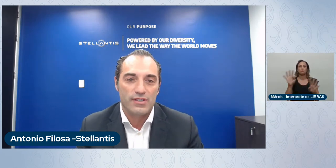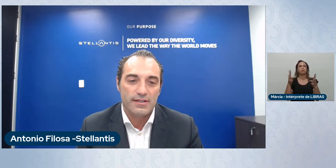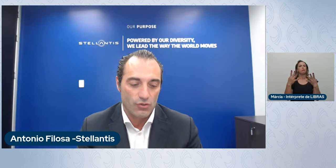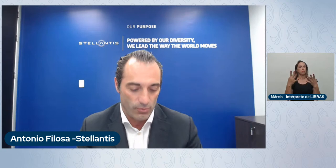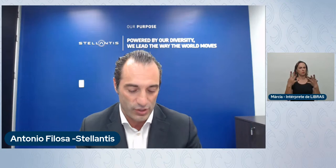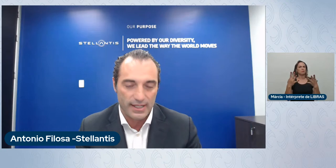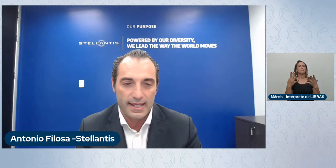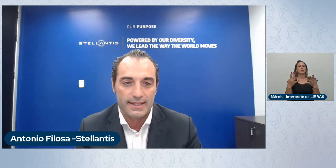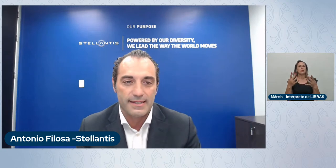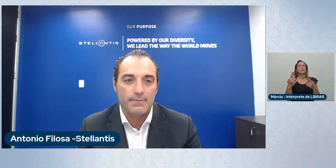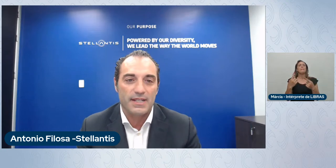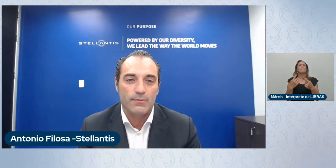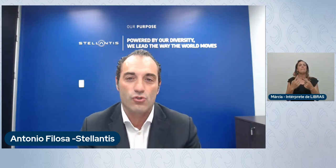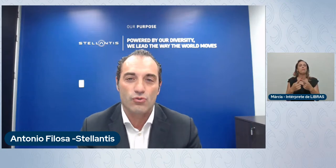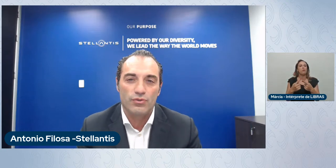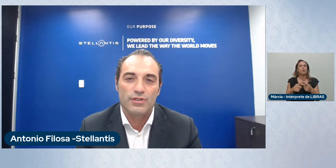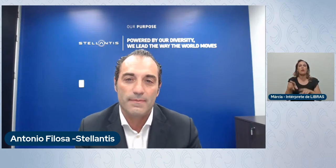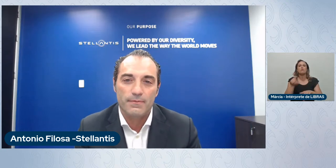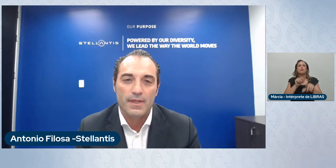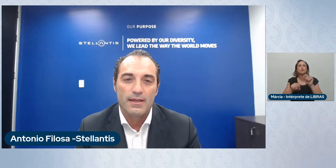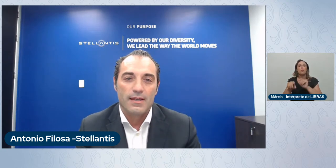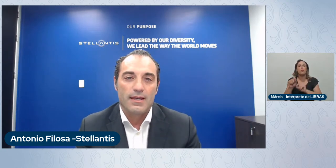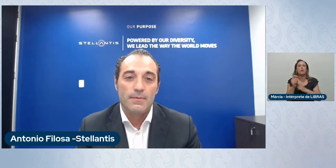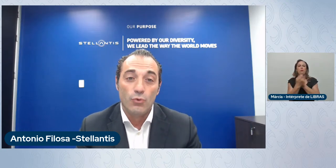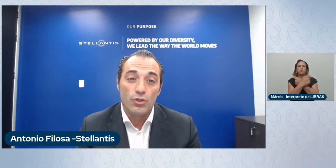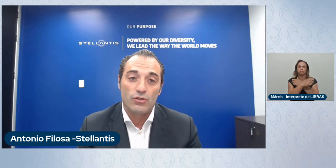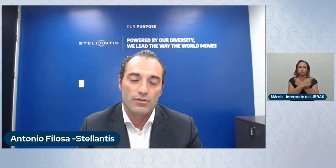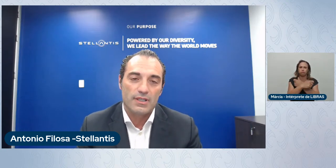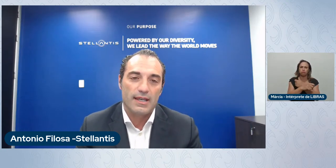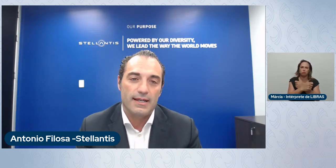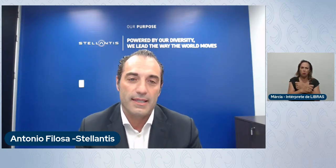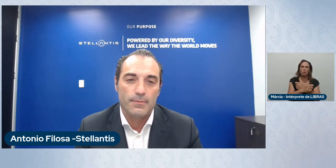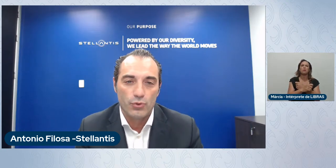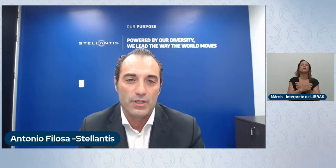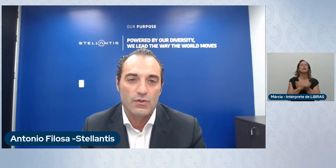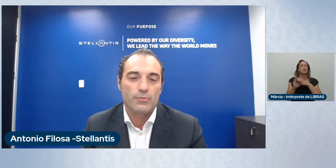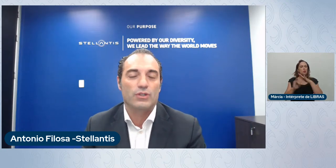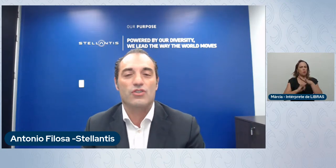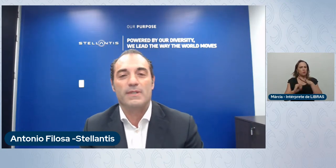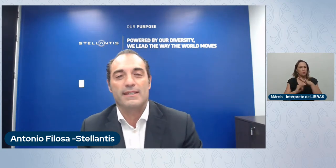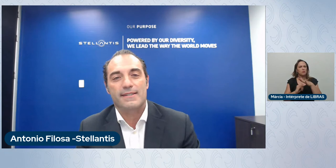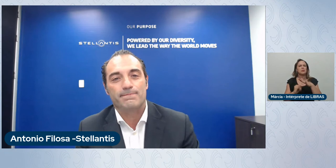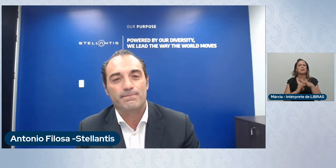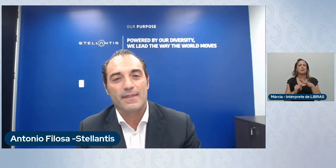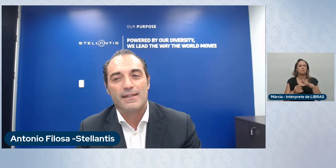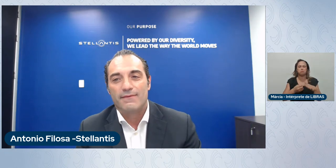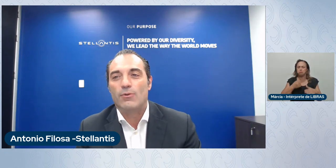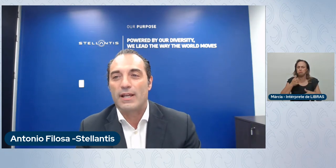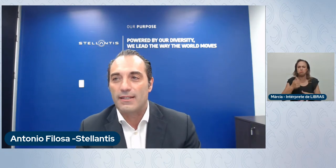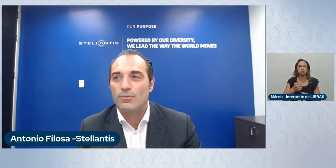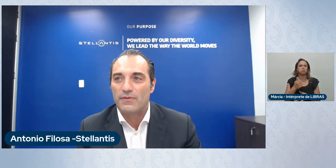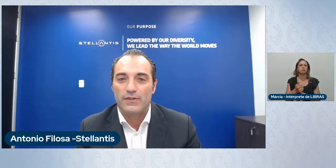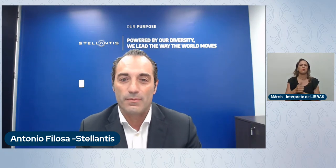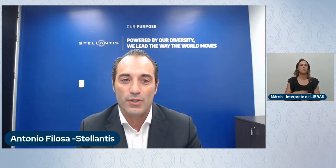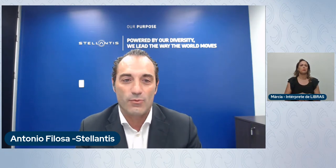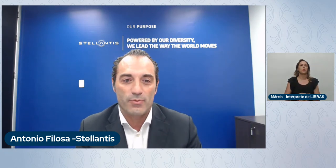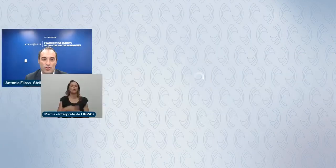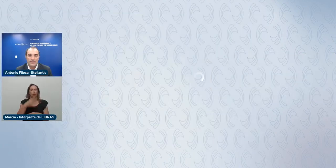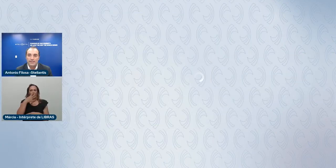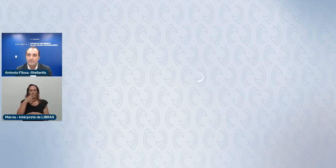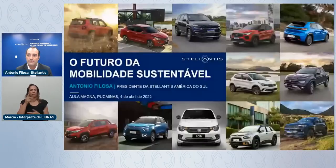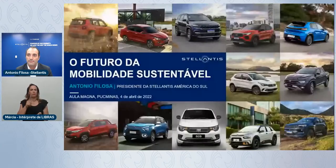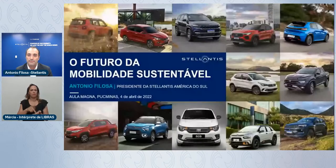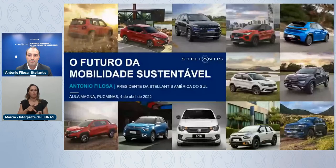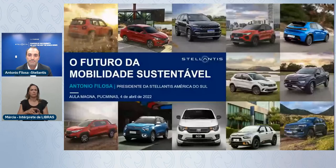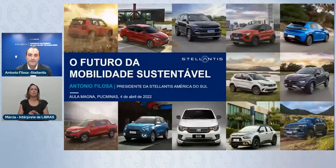que nós, como Stellantis, admiramos tudo, muito, que é a PUC, não a PUC de Minas. Vamos lá, então, por favor, podemos